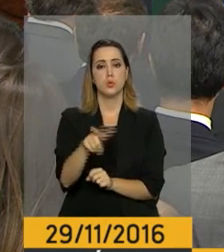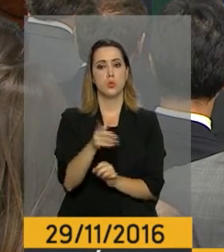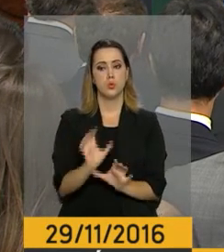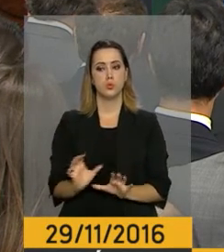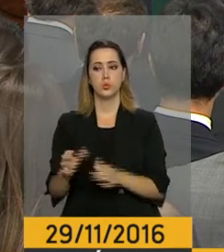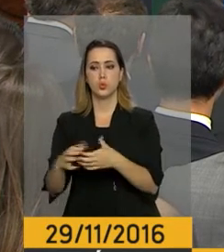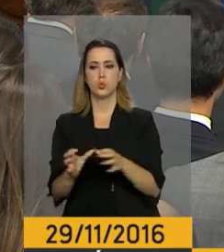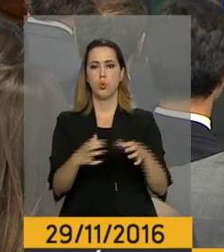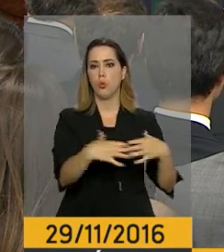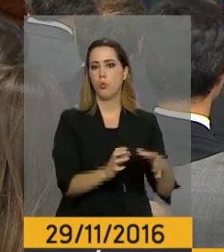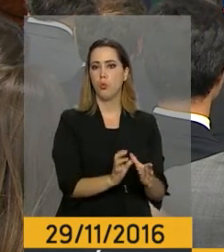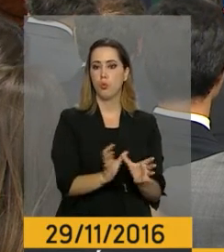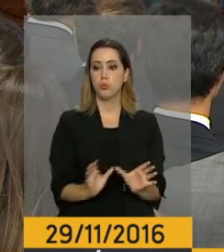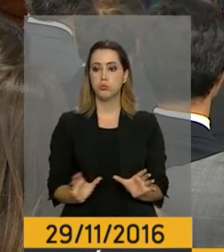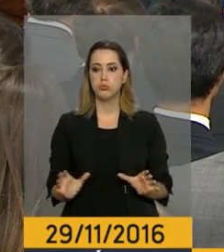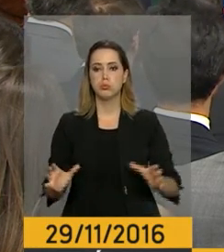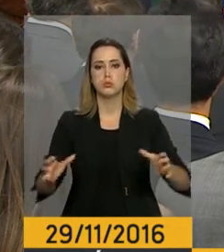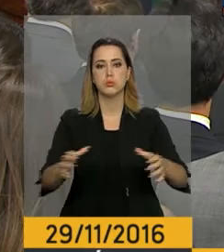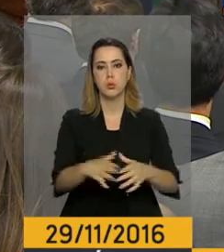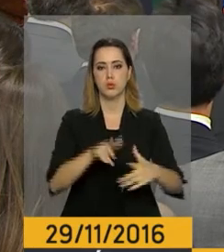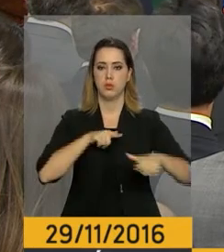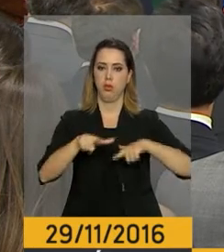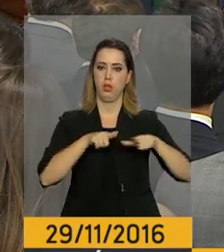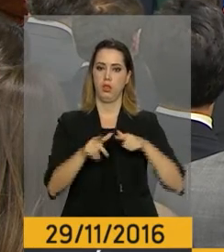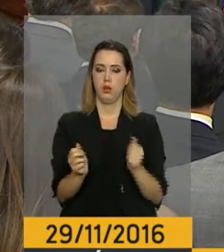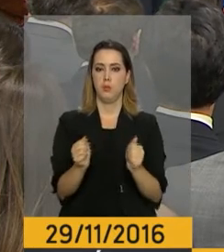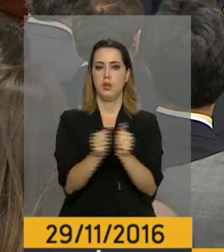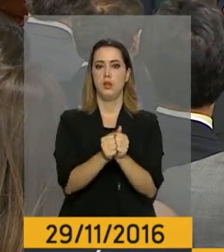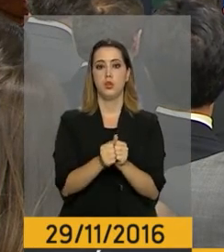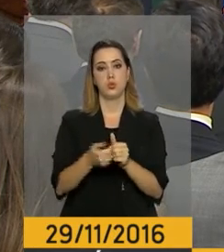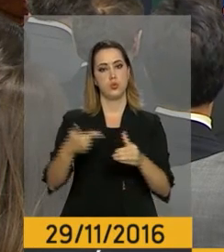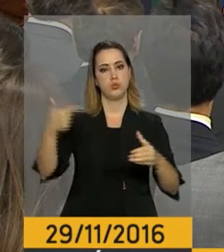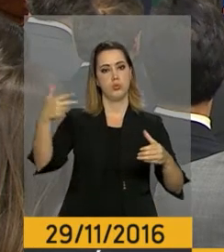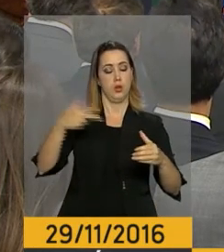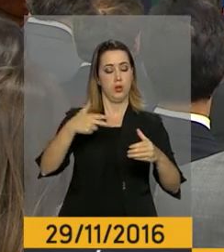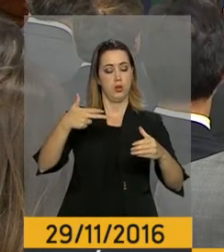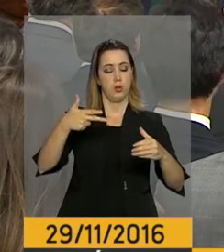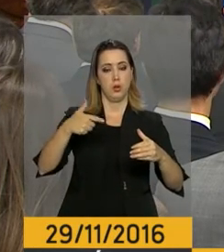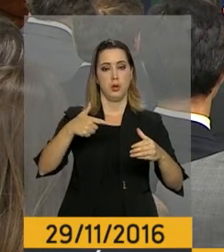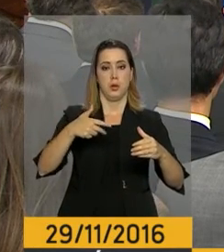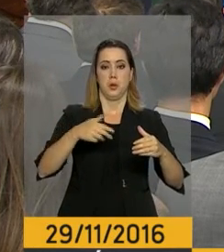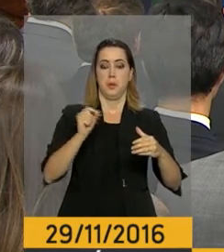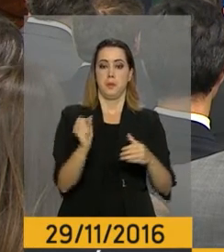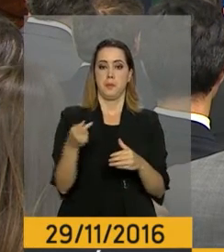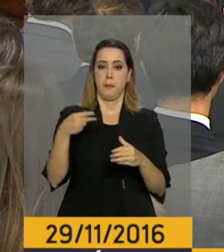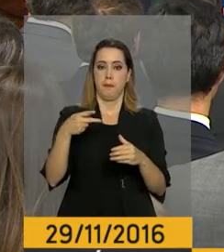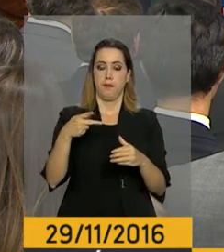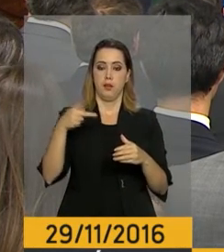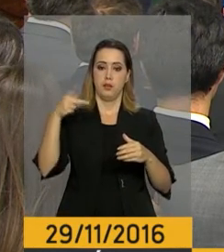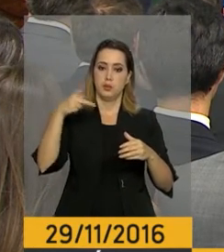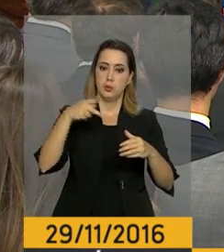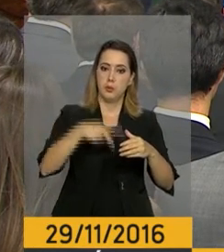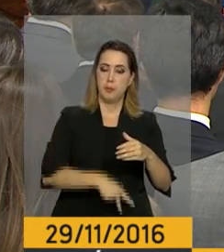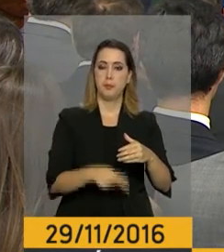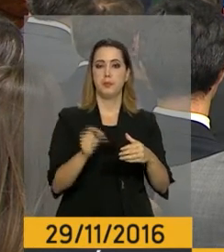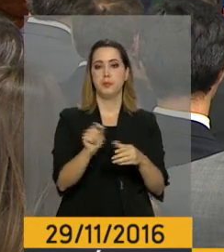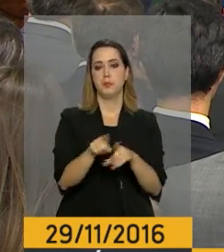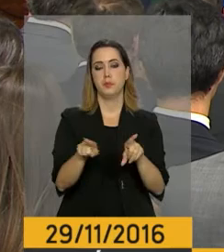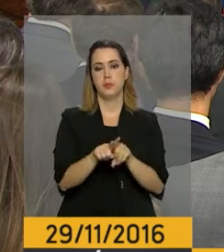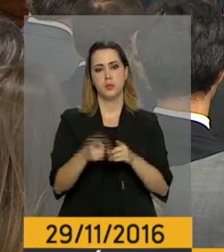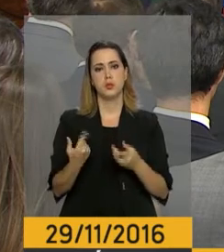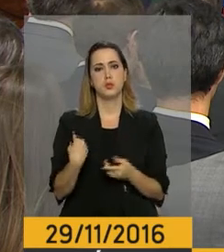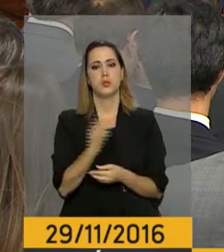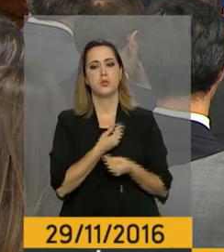a exploração do petróleo do pré sal nós vamos saber e ampliando a margem de empregos senhor sabe que o combate ao desemprego